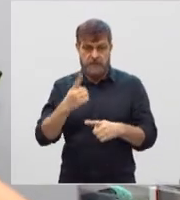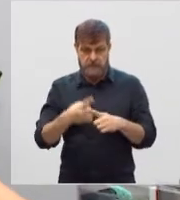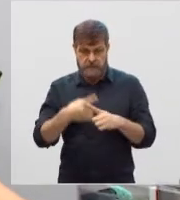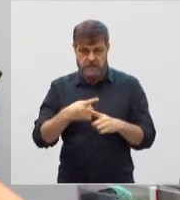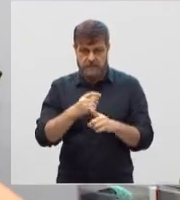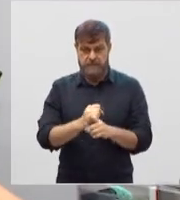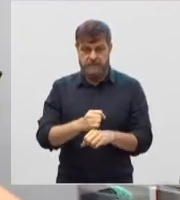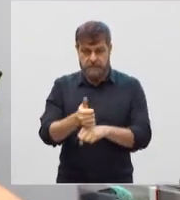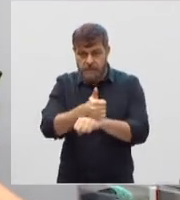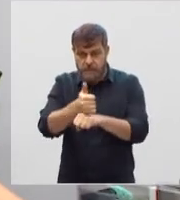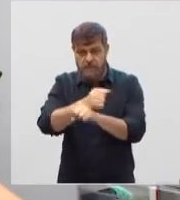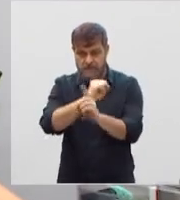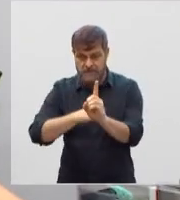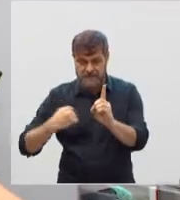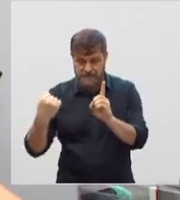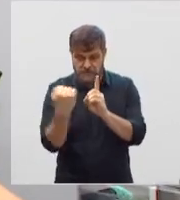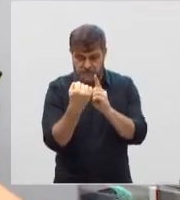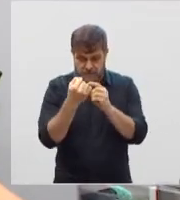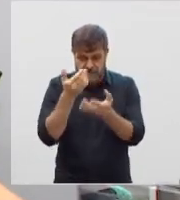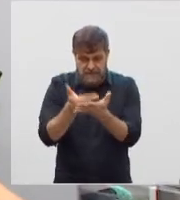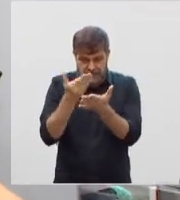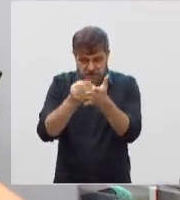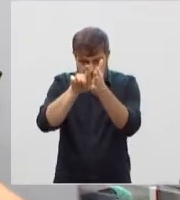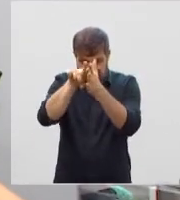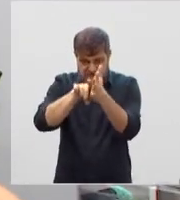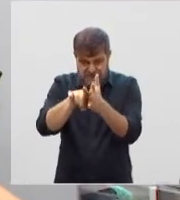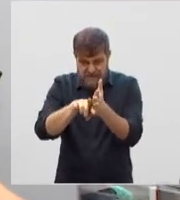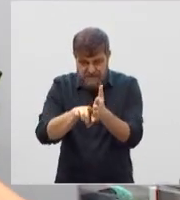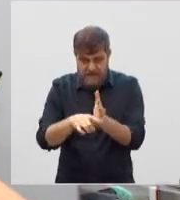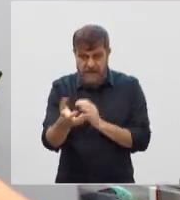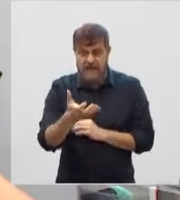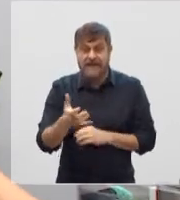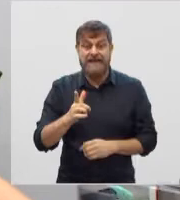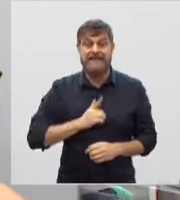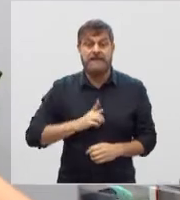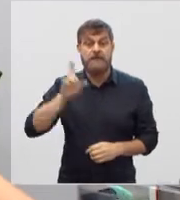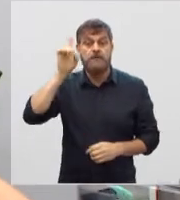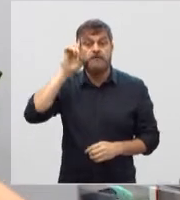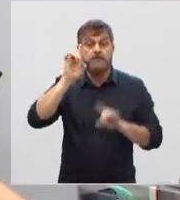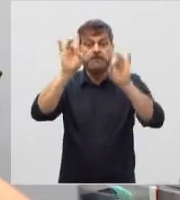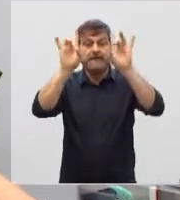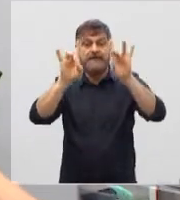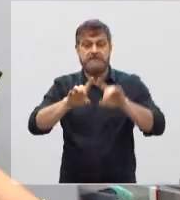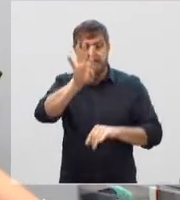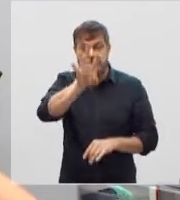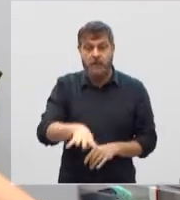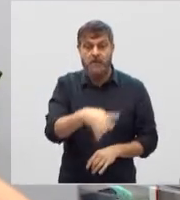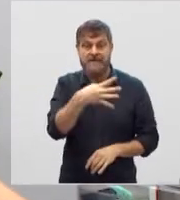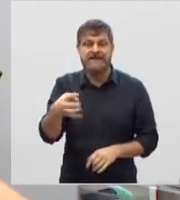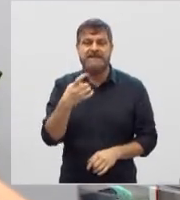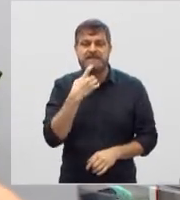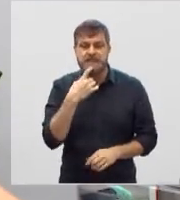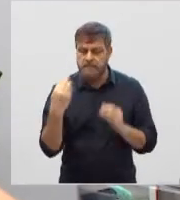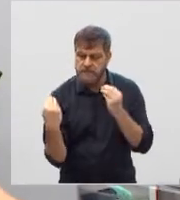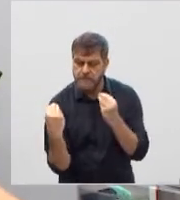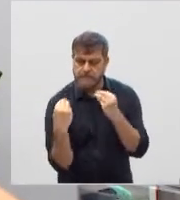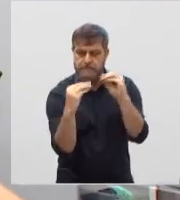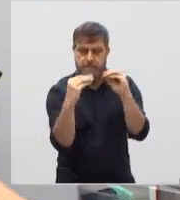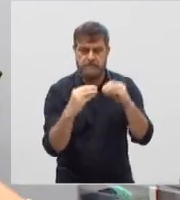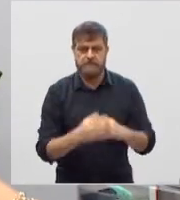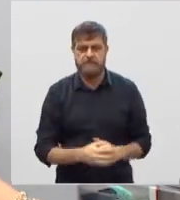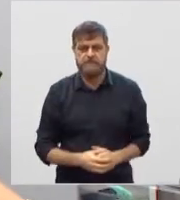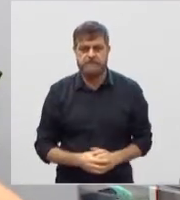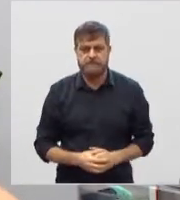pública, porque os sociólogos, eles querem que figure no calendário de evento. Então eles